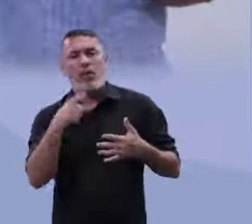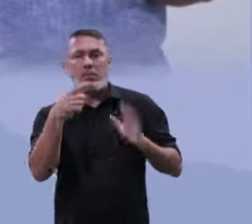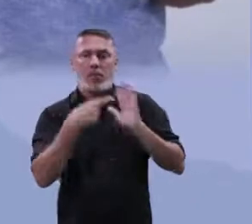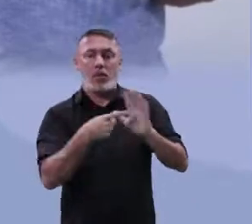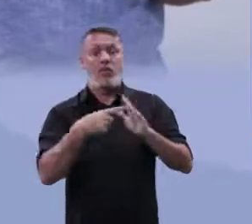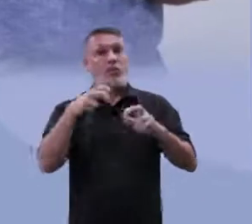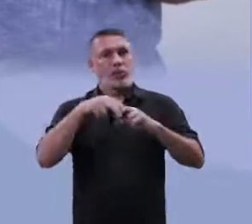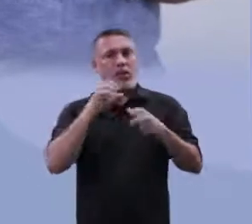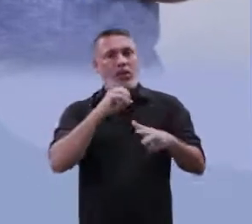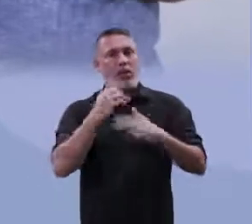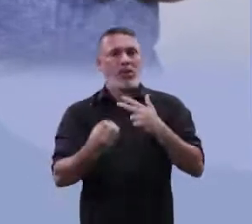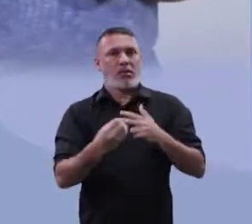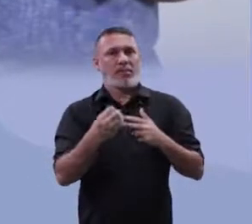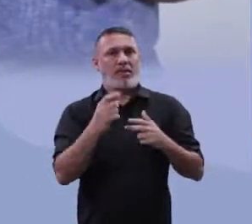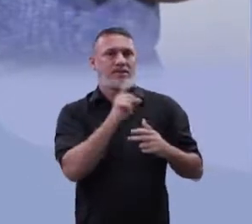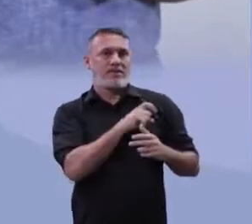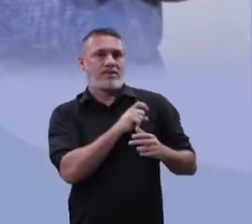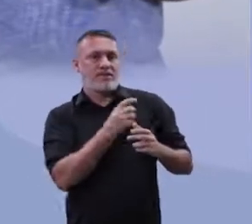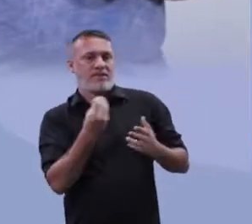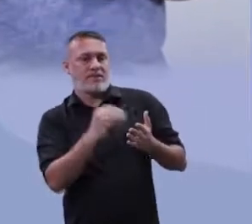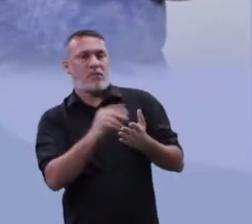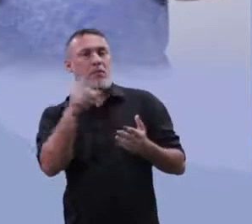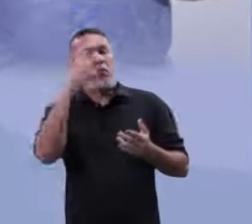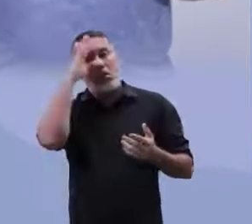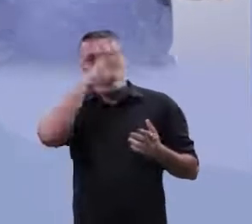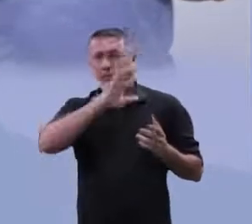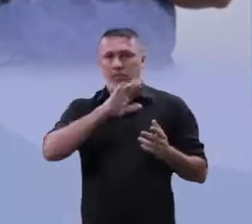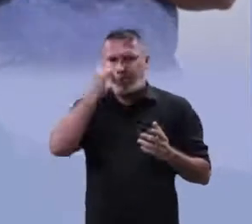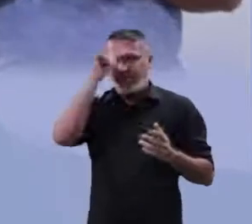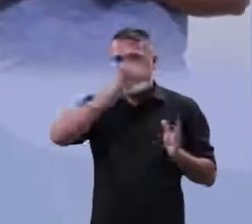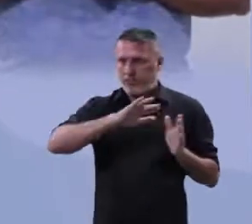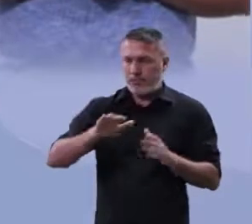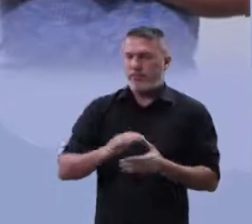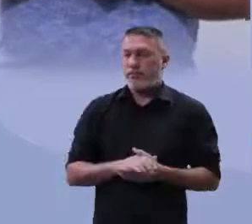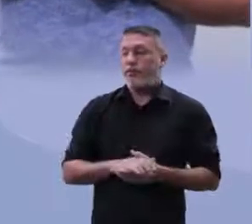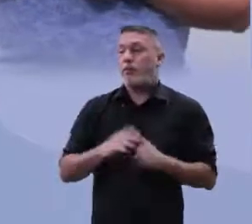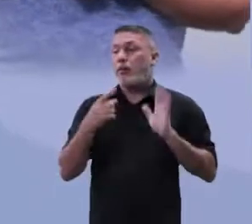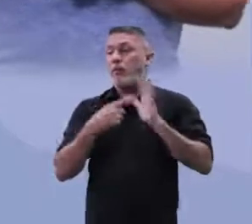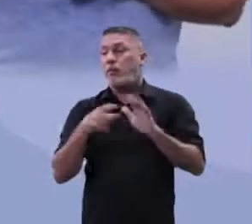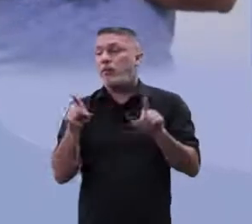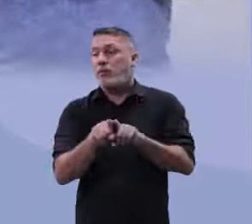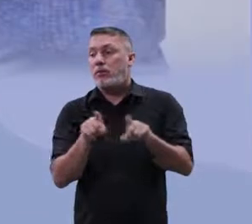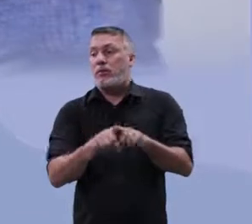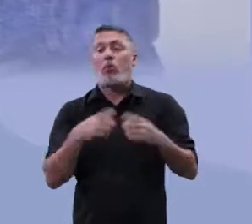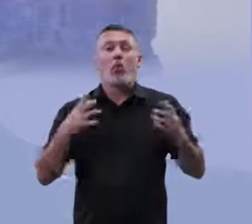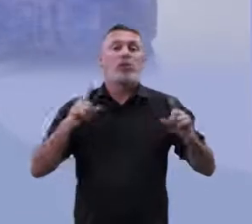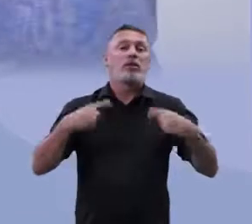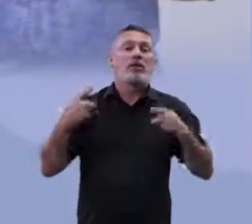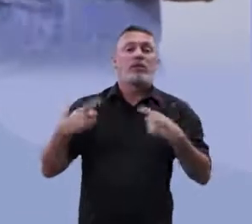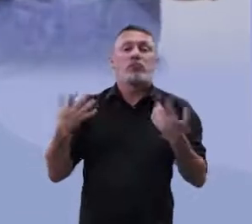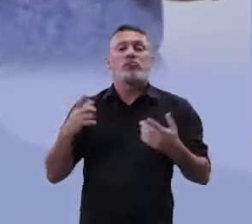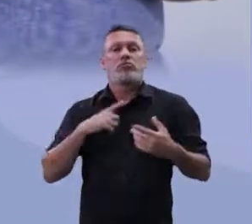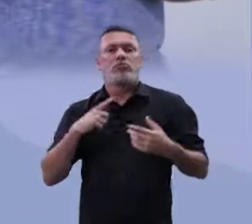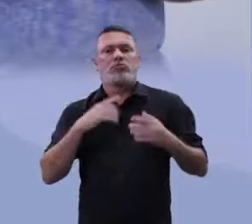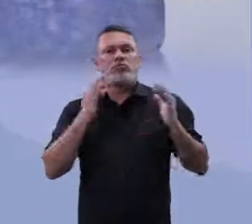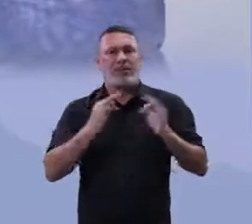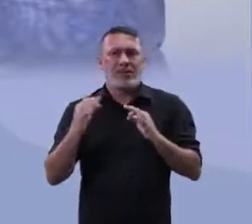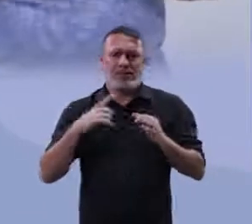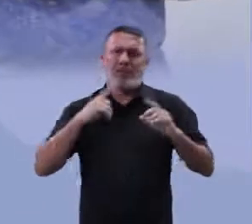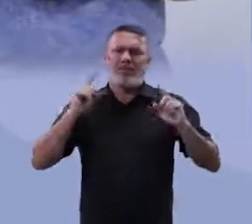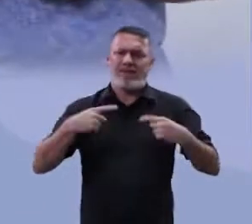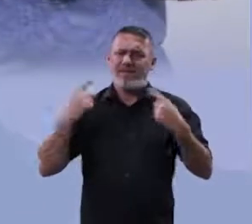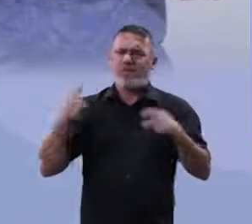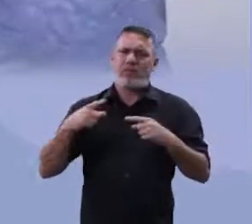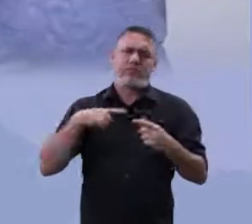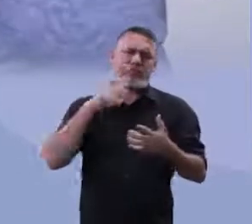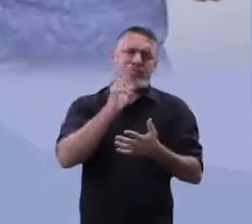por isso que o Enem ele pode jogar isso na sua redação, ok? Mostramos a vocês aqui o que são os desafios a serem enfrentados, são